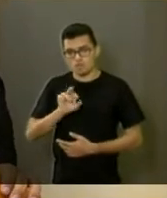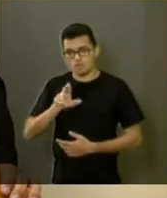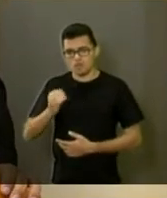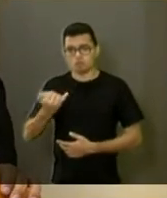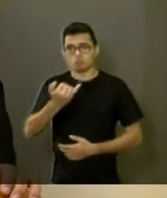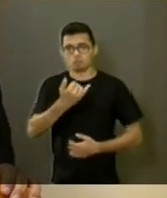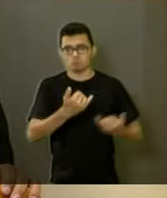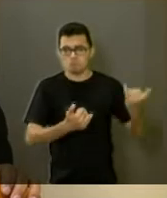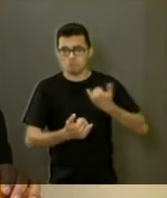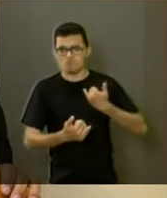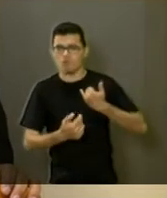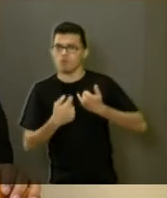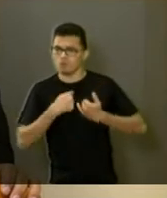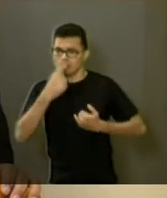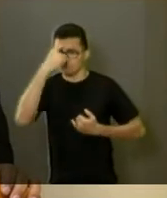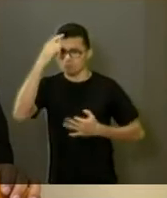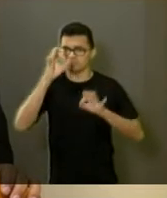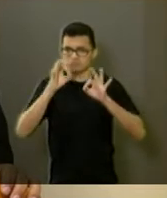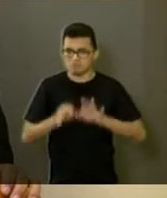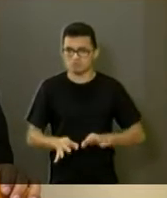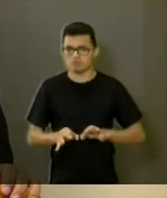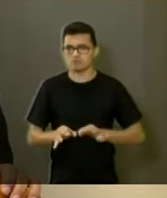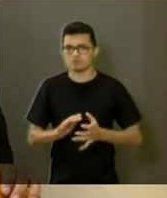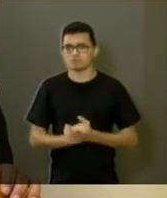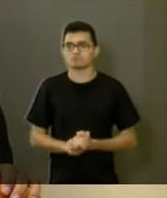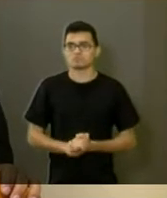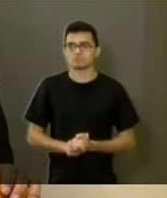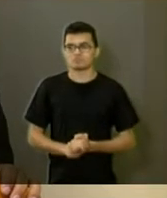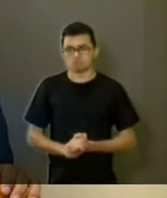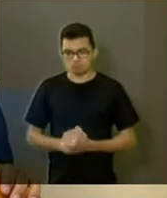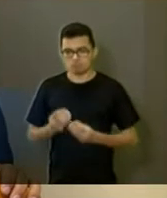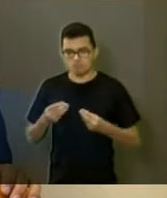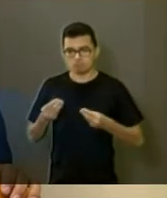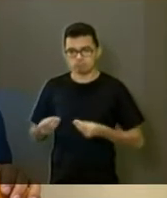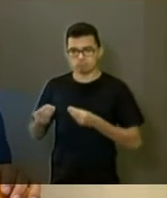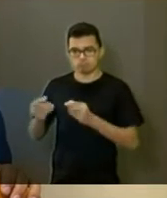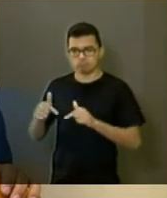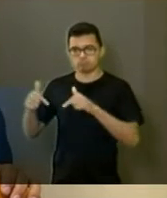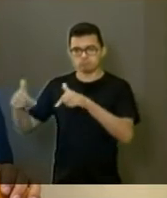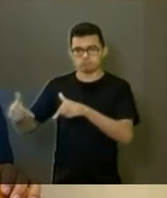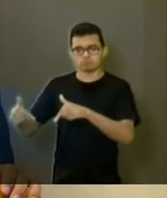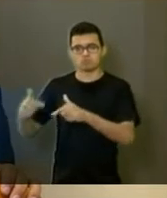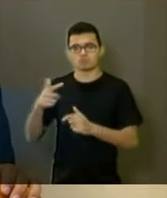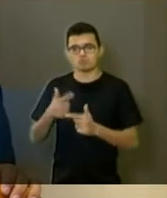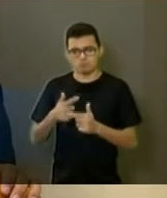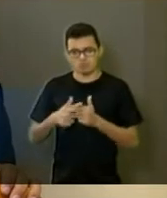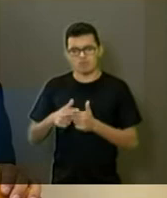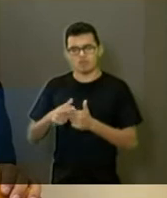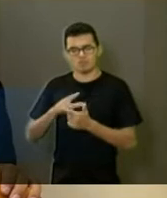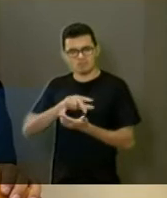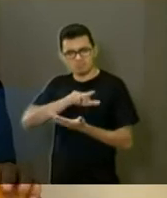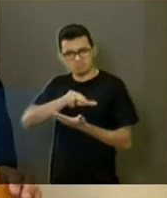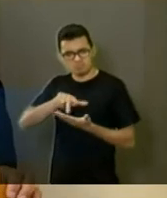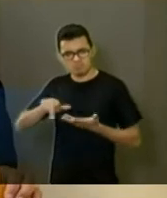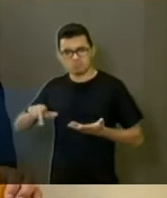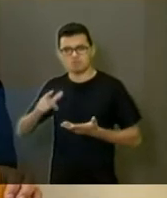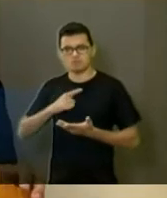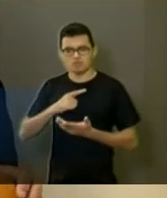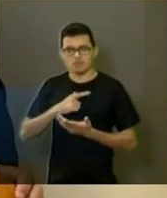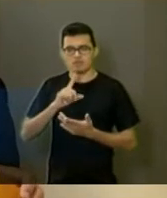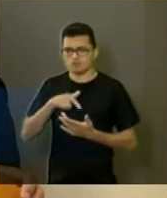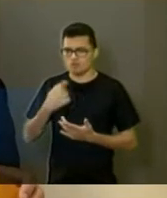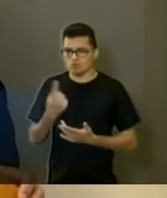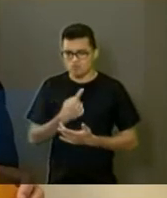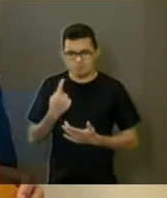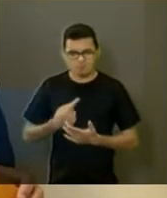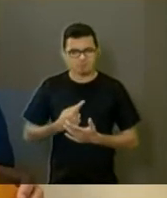falou, não tinha mais como. É seu, por esse conjunto de obra, por essa pessoa maravilhosa. É uma honra muito